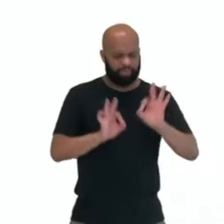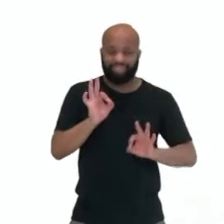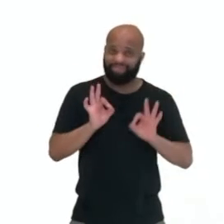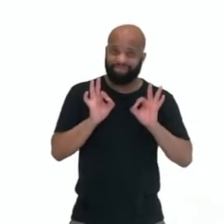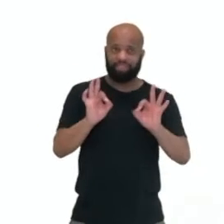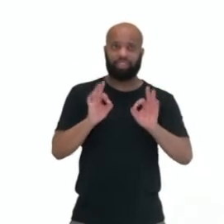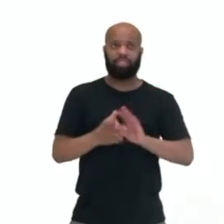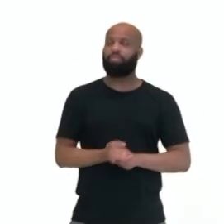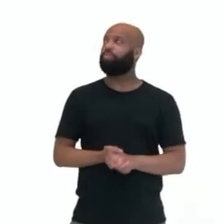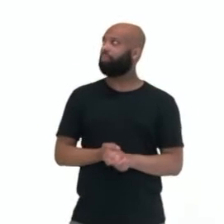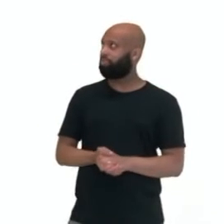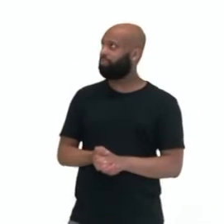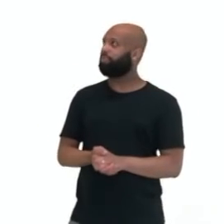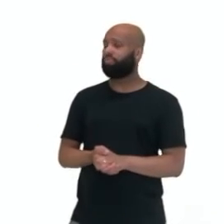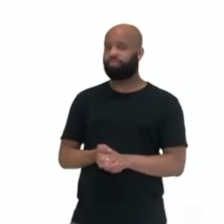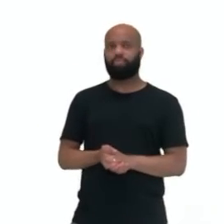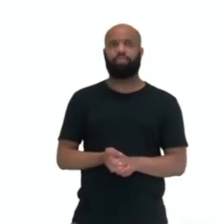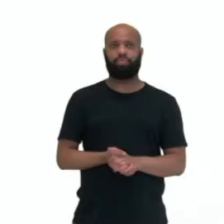ó.